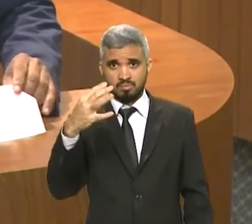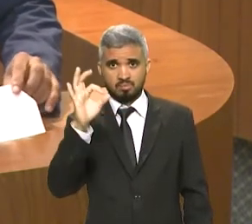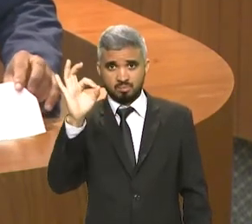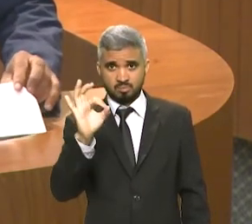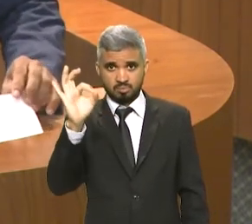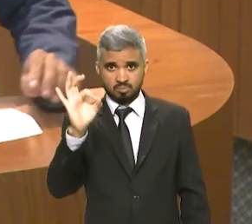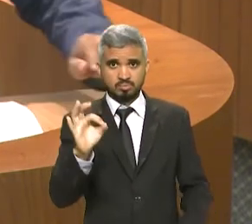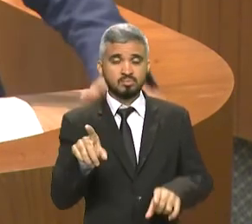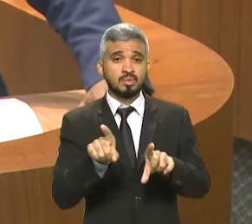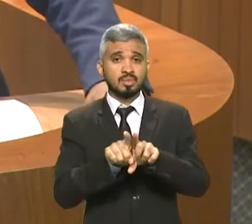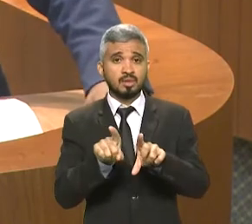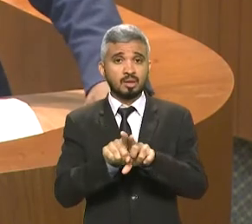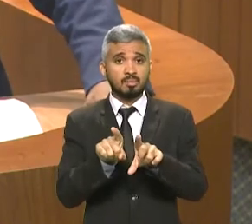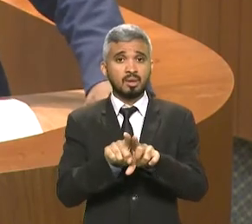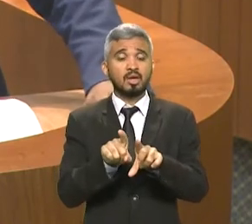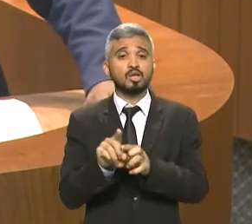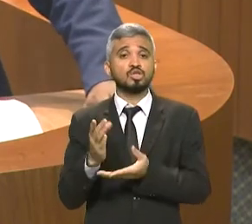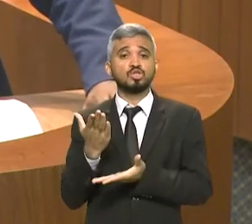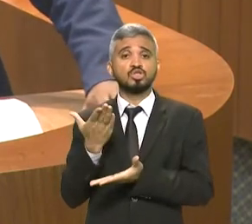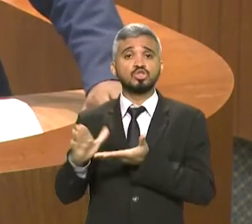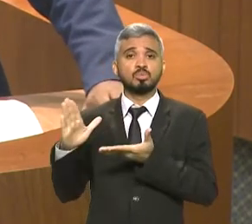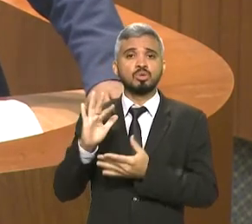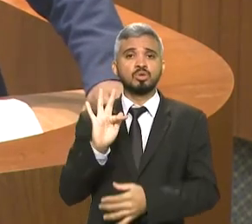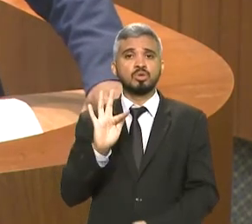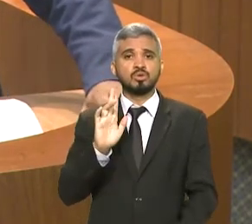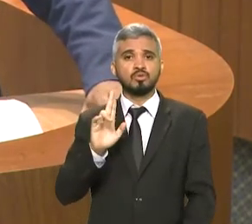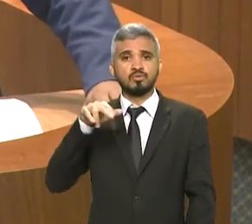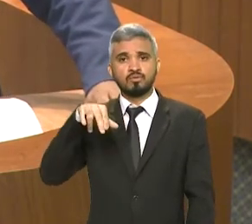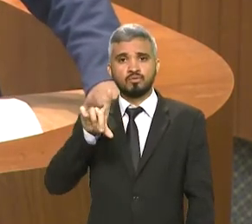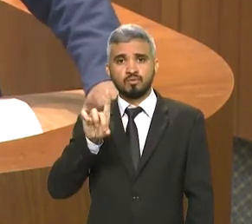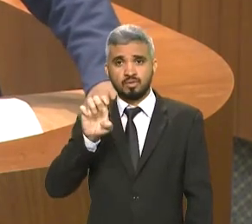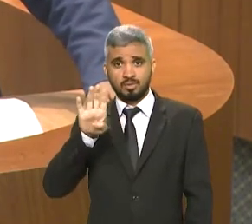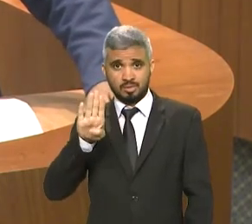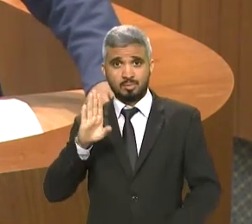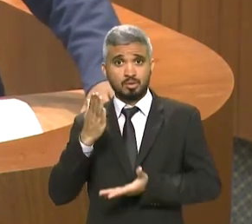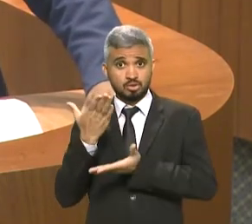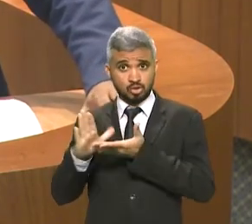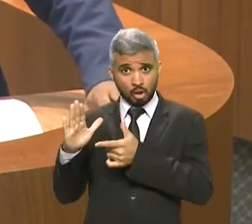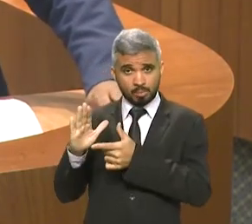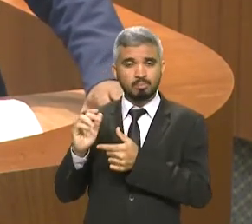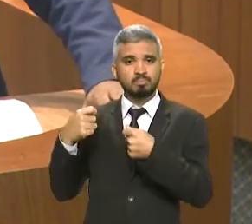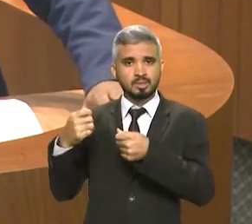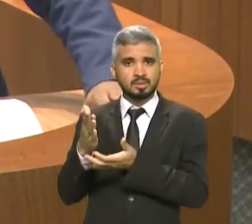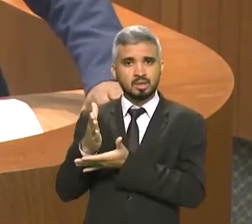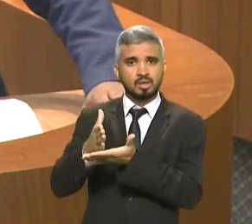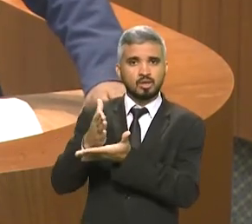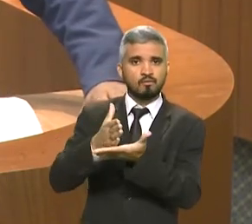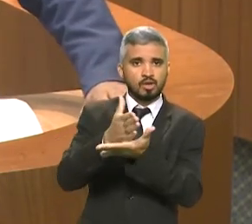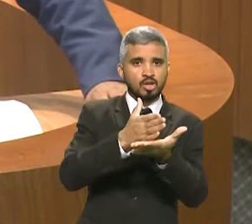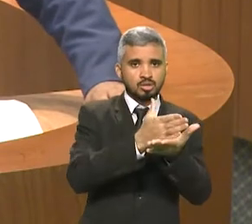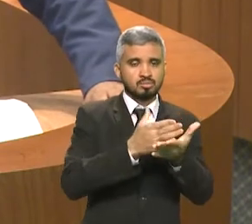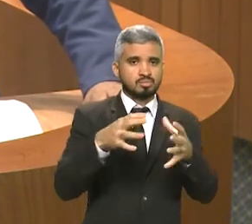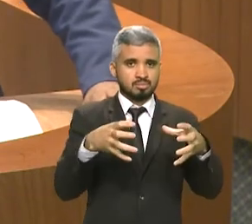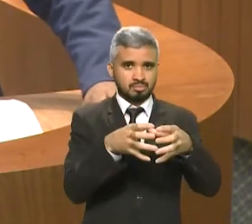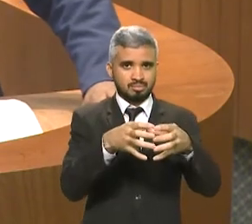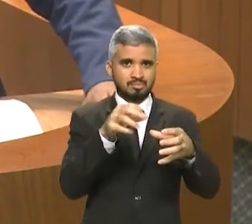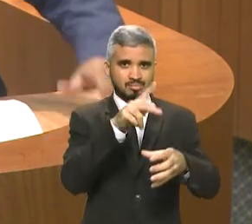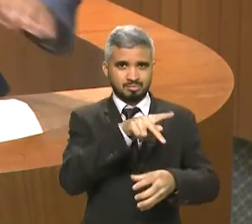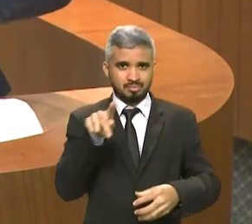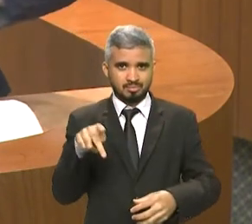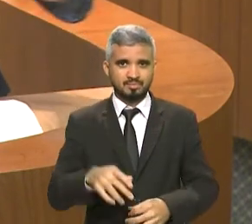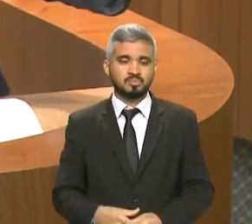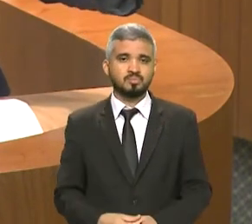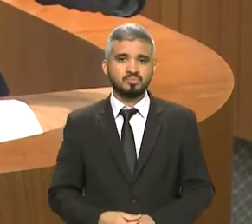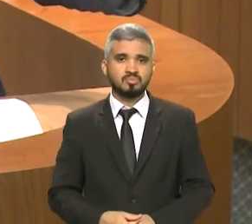fazer o rateio das sobras do Fundeb. Estou lembrando que eu protocolei 2 documentos e o primeiro município que eu protocolei foi na cidade de Monção.